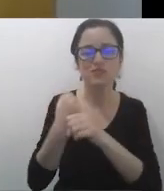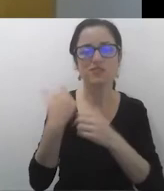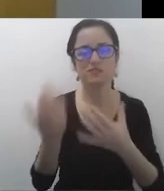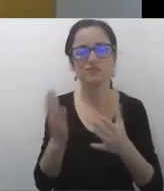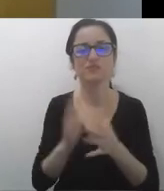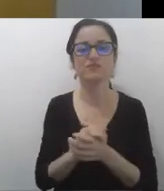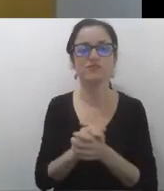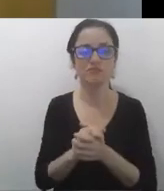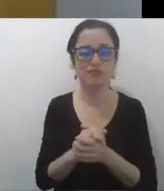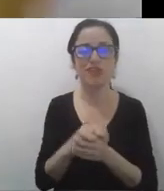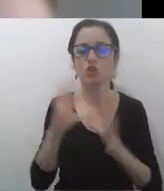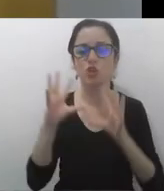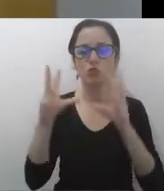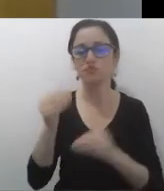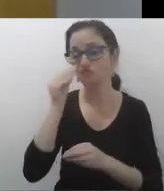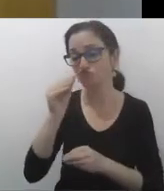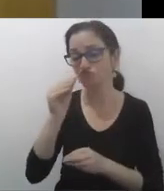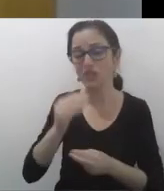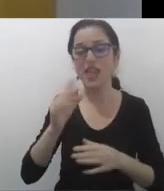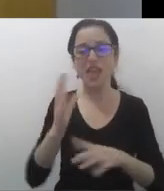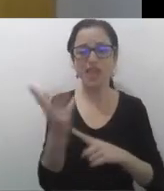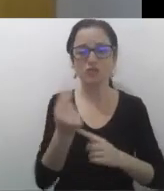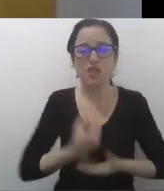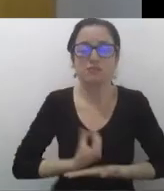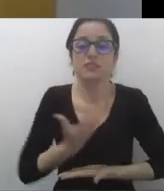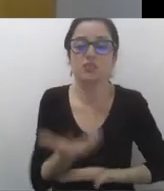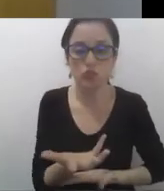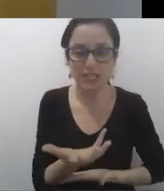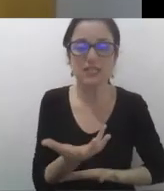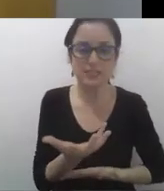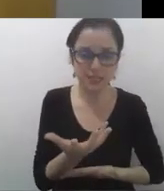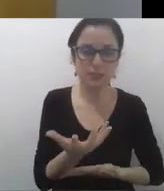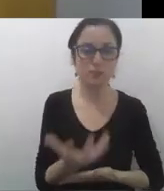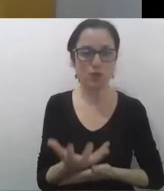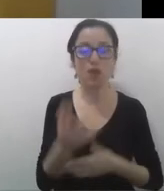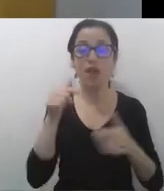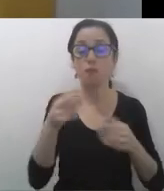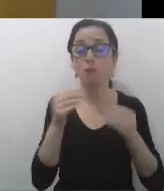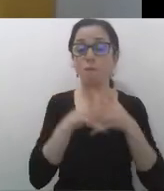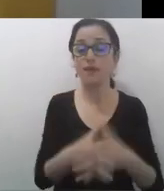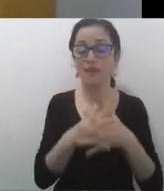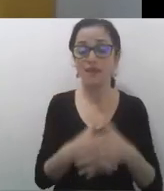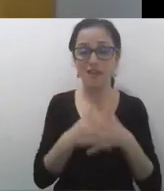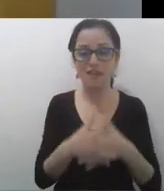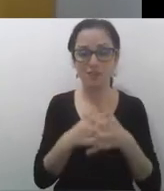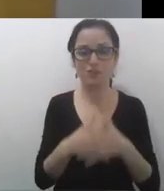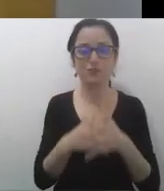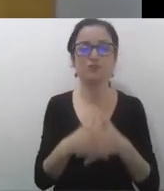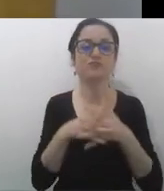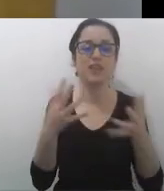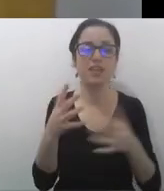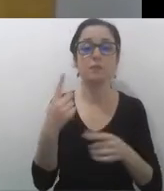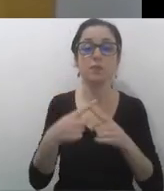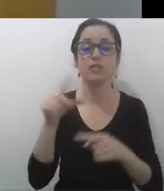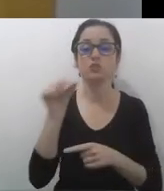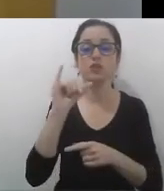né? E não, quer dizer, toda a rejeição que há ao expressionismo. Agora, aqui é muito